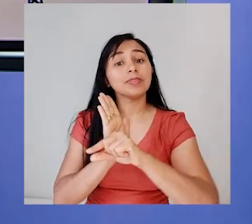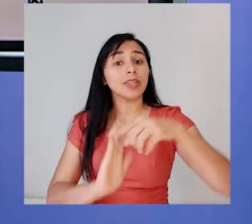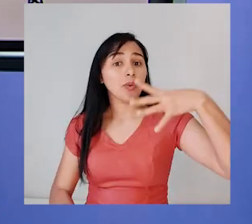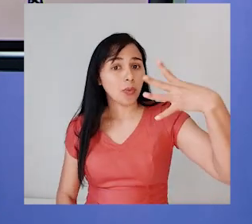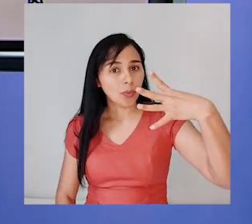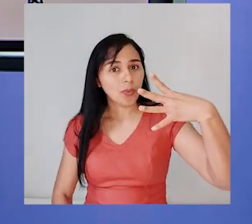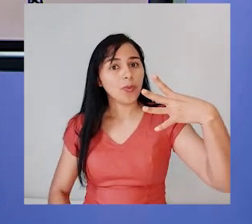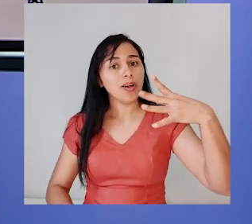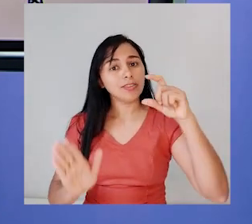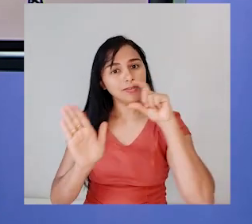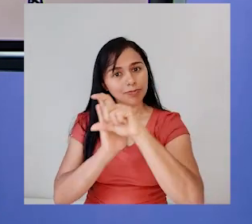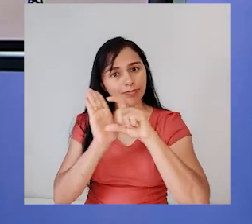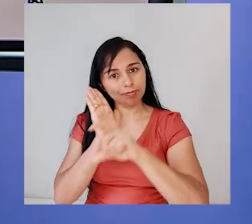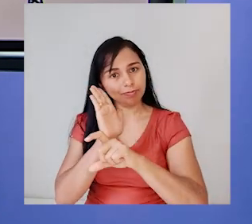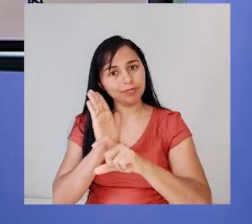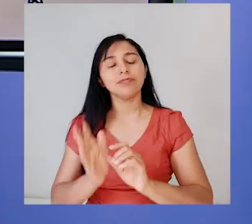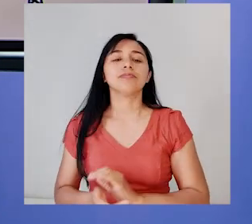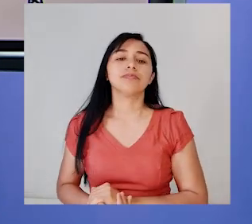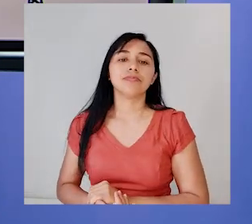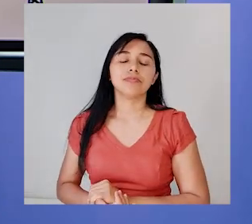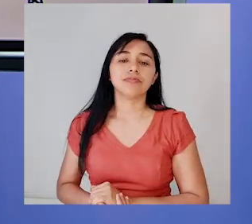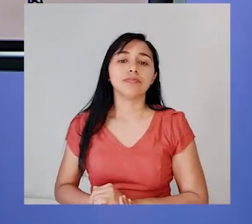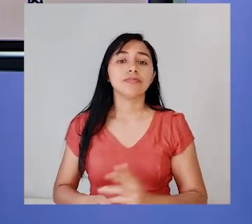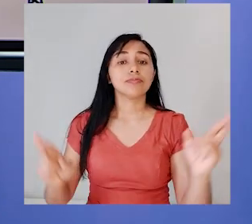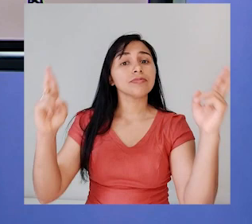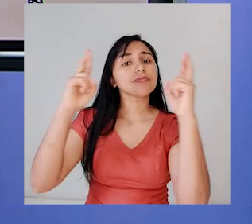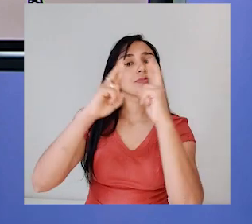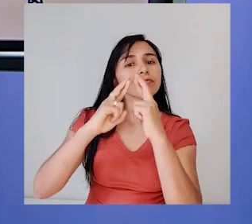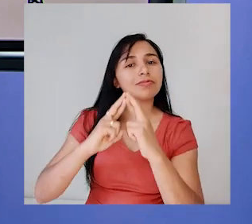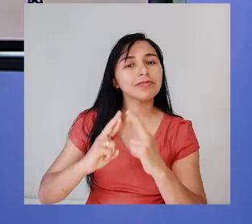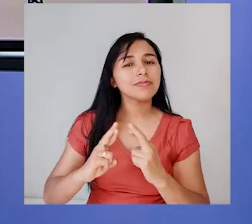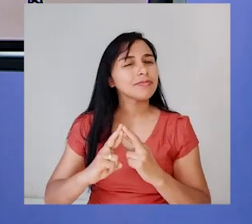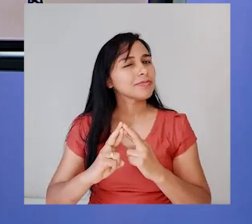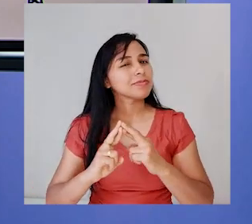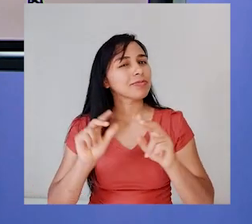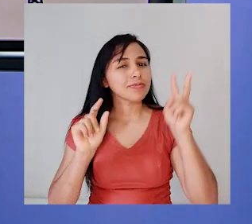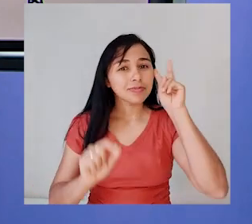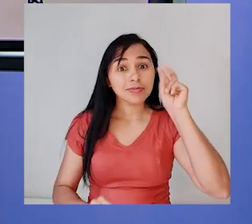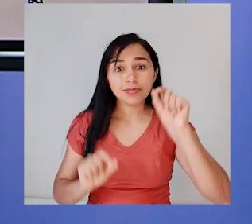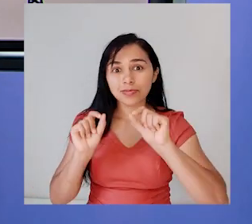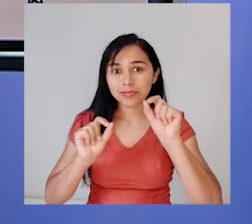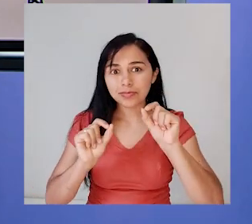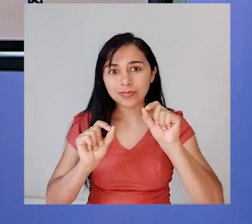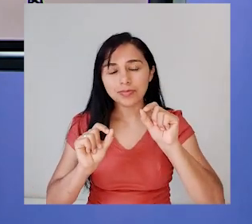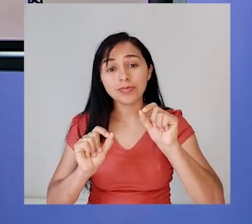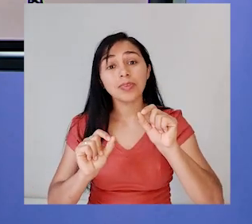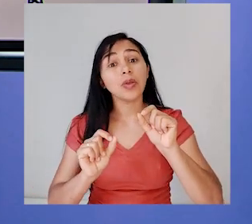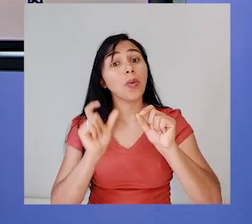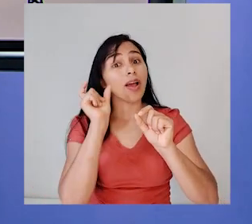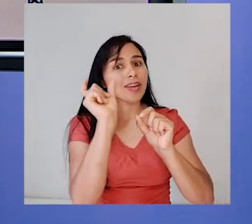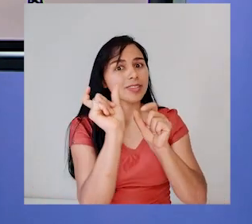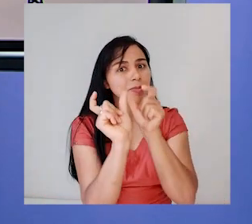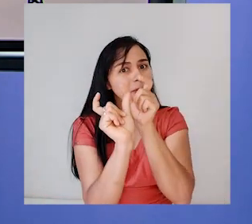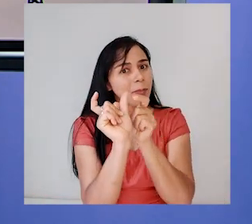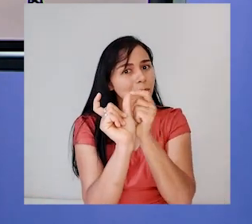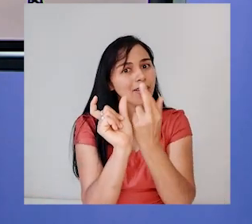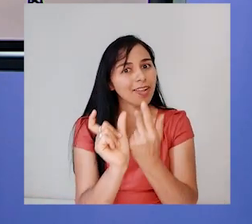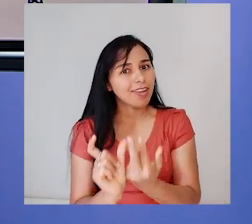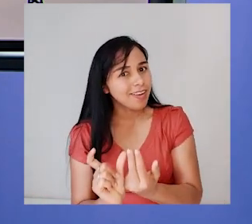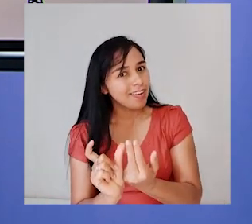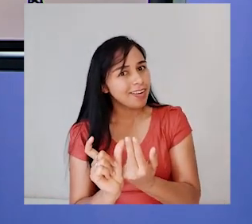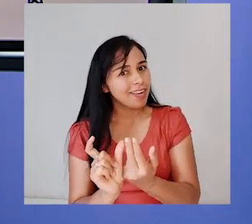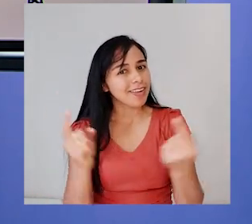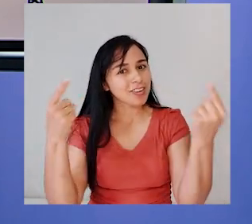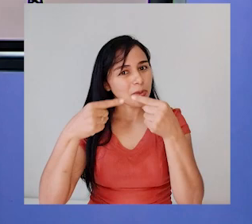rima? Aqueles sons que são repetidos dentro do poema? Neste soneto de separação, temos